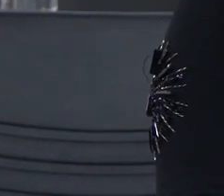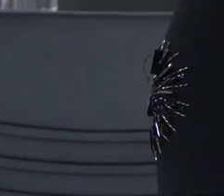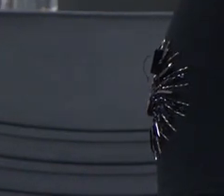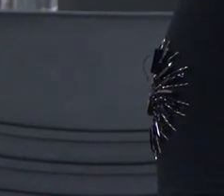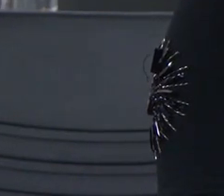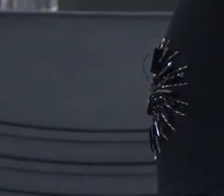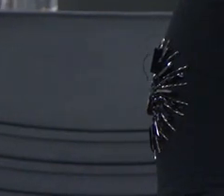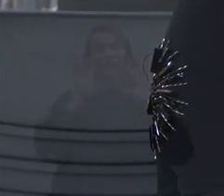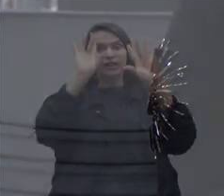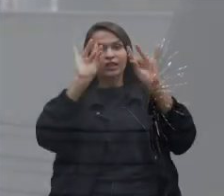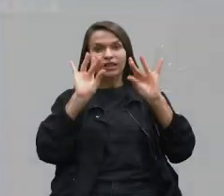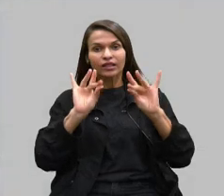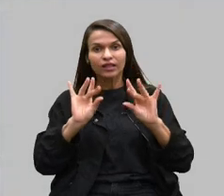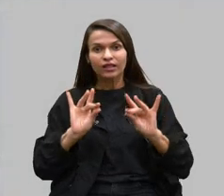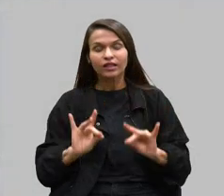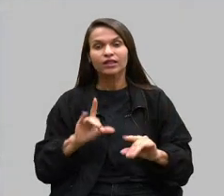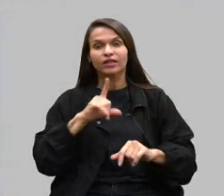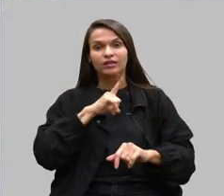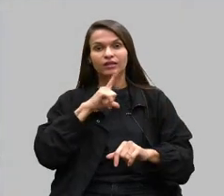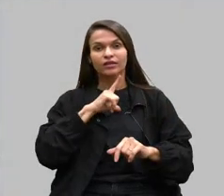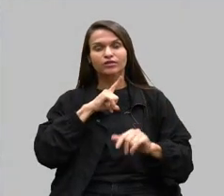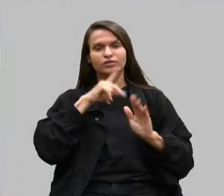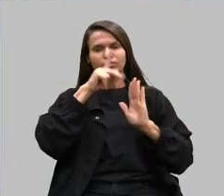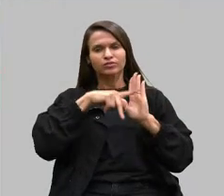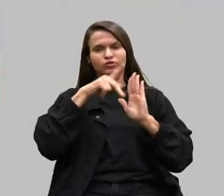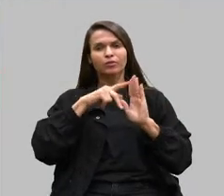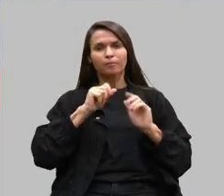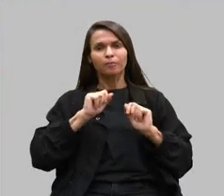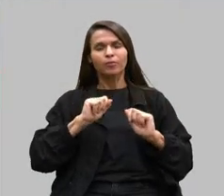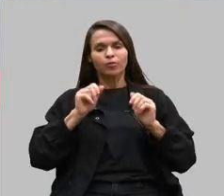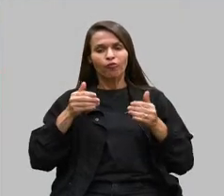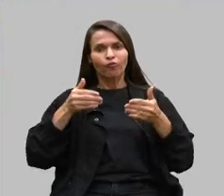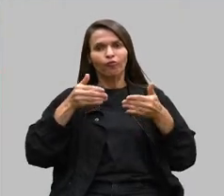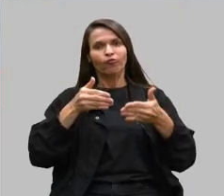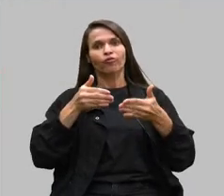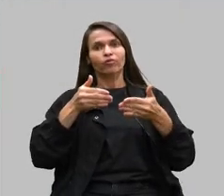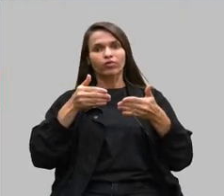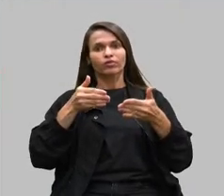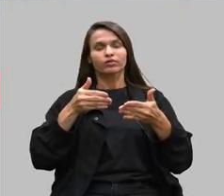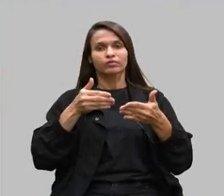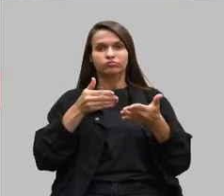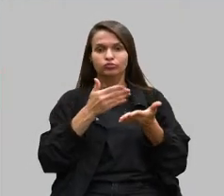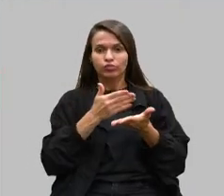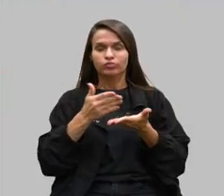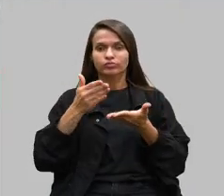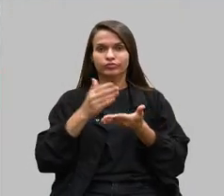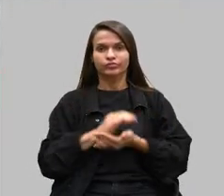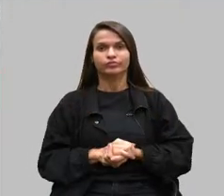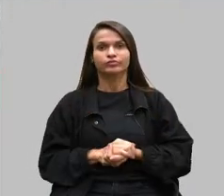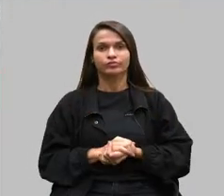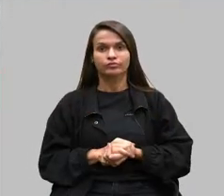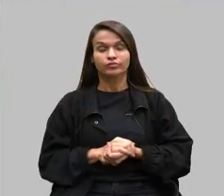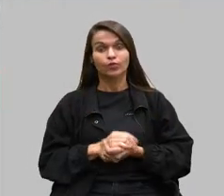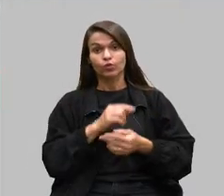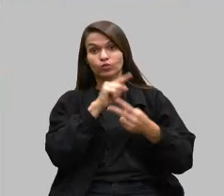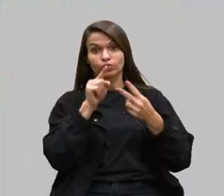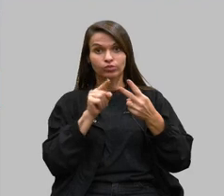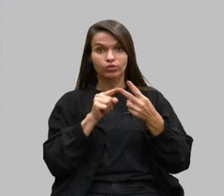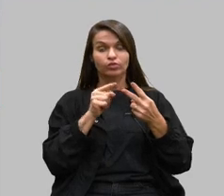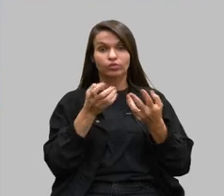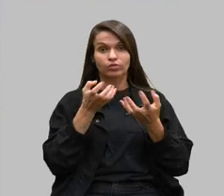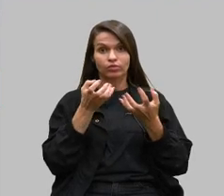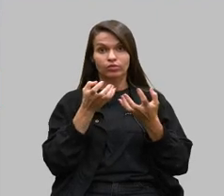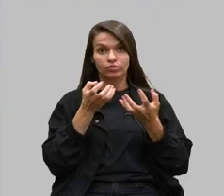definir ter essa carteira de projetos para que a gente possa colocar os mesmos em marcha a partir daí e um terceiro ponto que eu queria destacar né